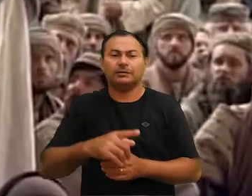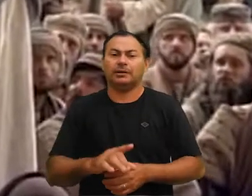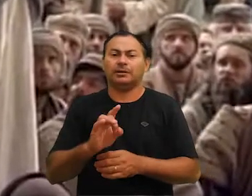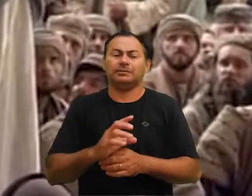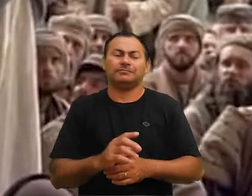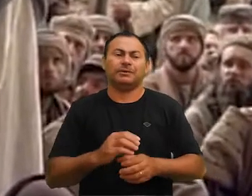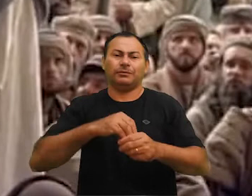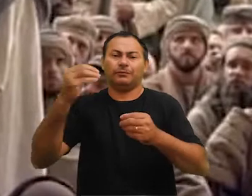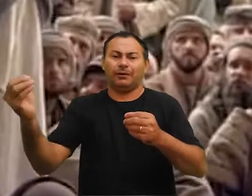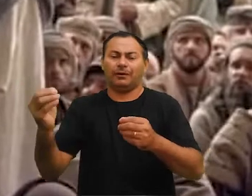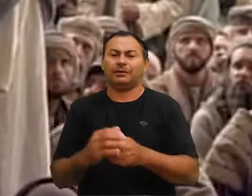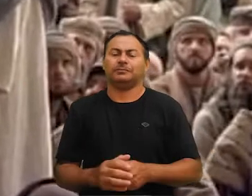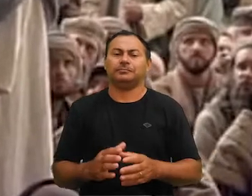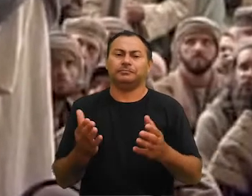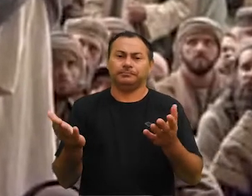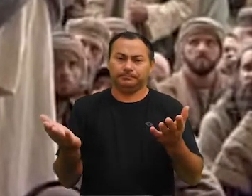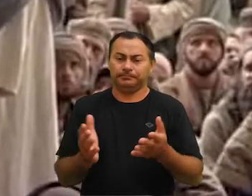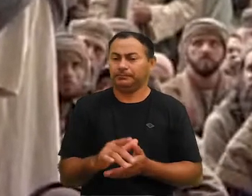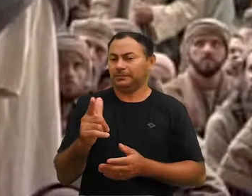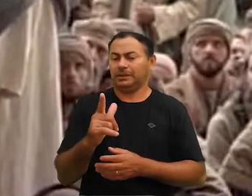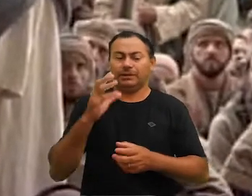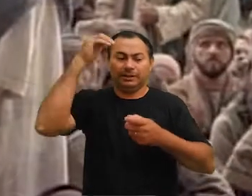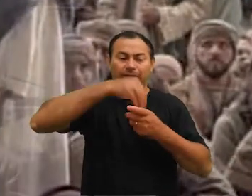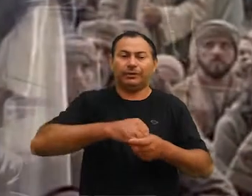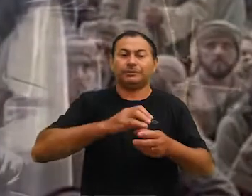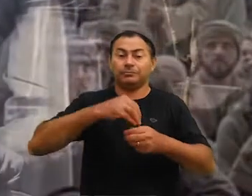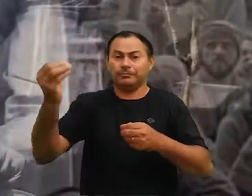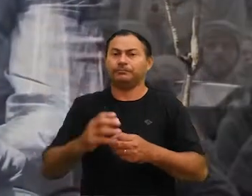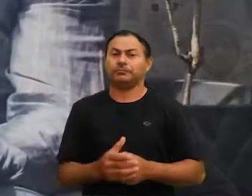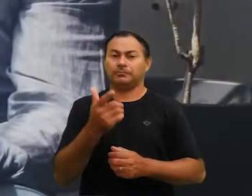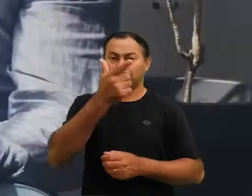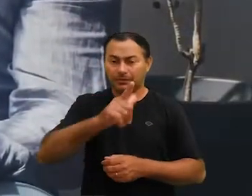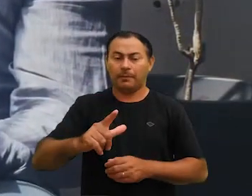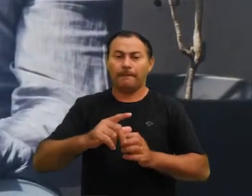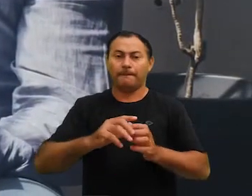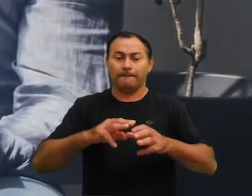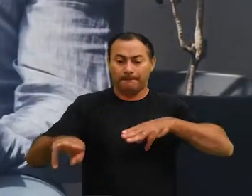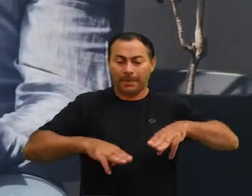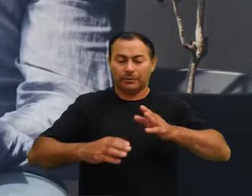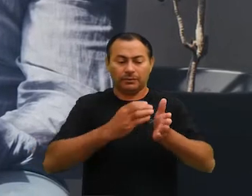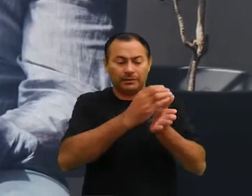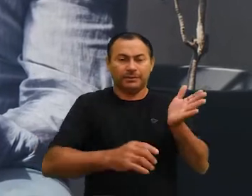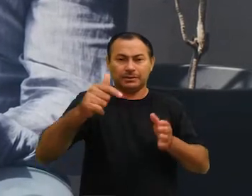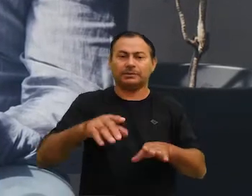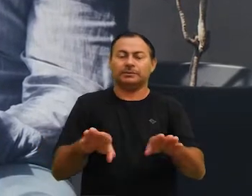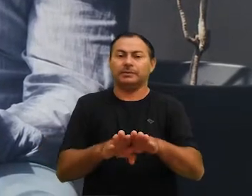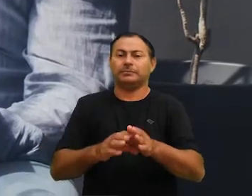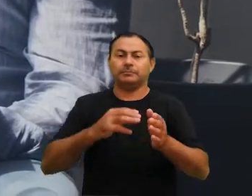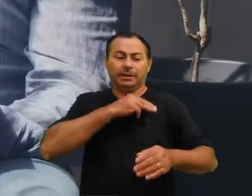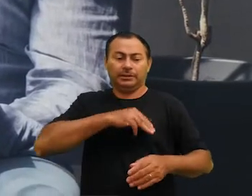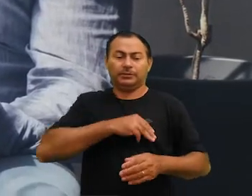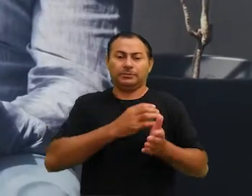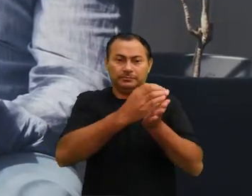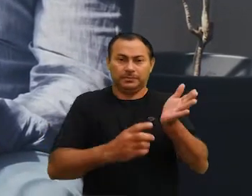era apenas externa, só do lado de fora, não era interior. Mais uma vez em Marcos capítulo 7 e em Mateus capítulo